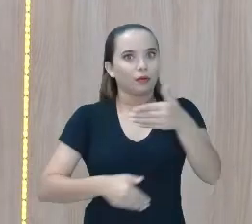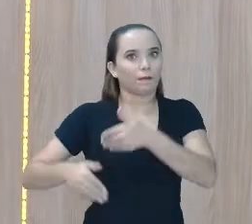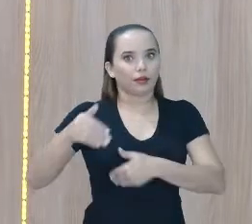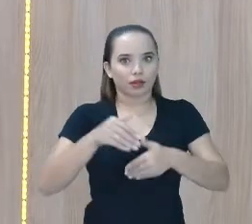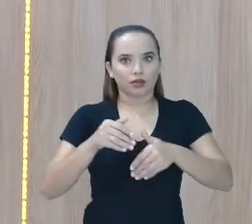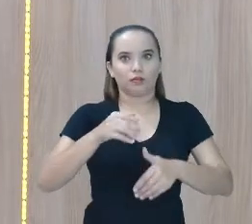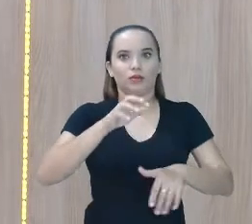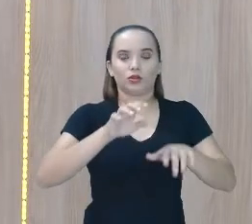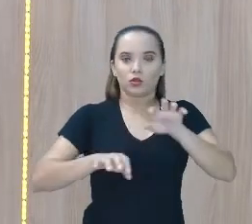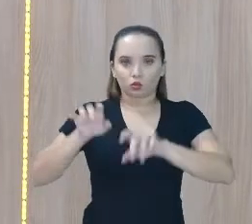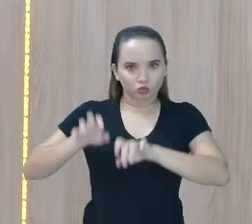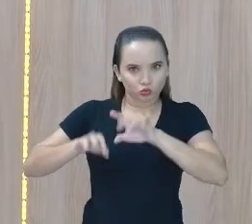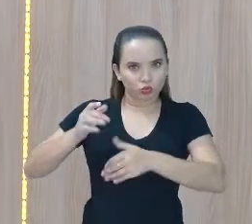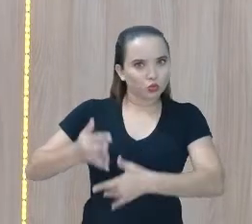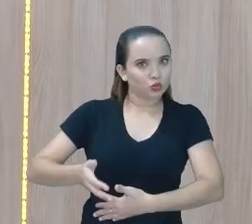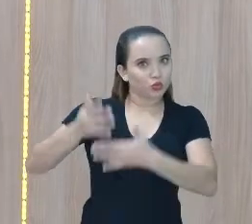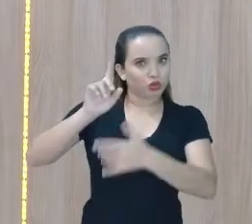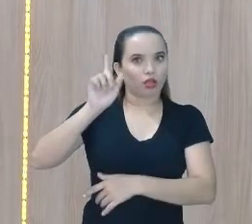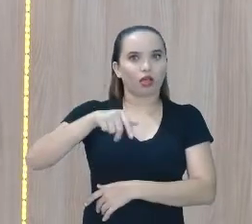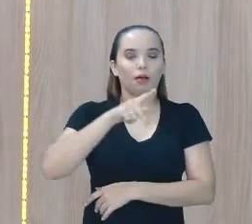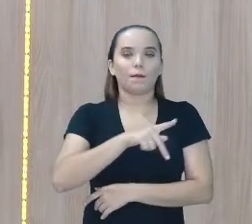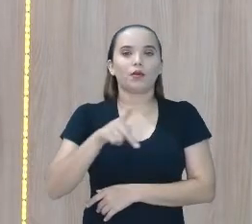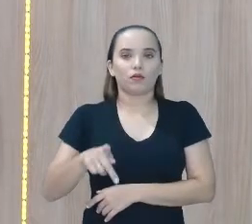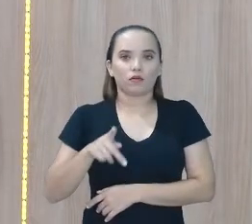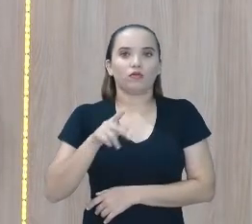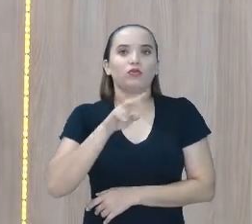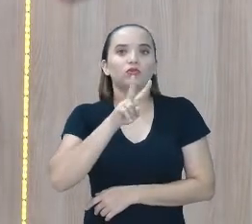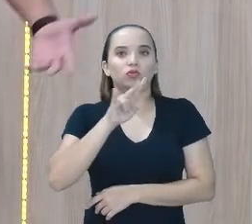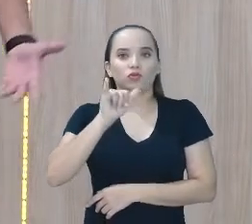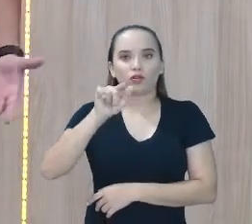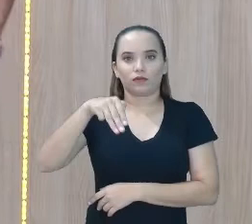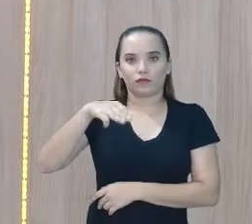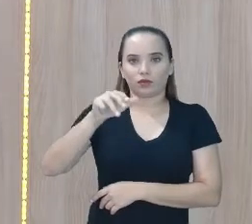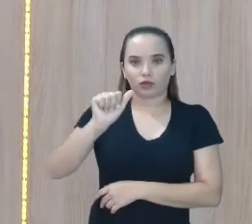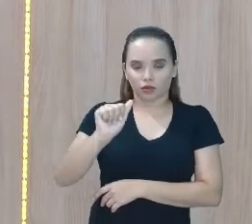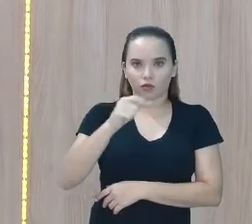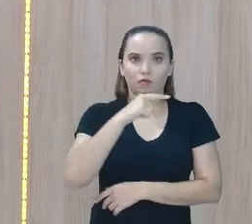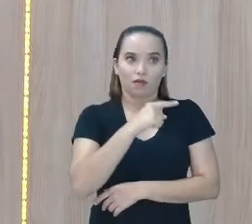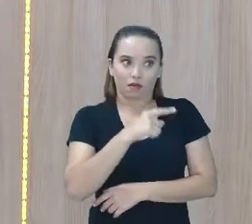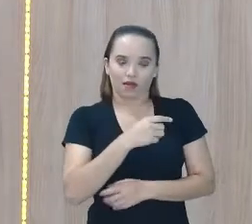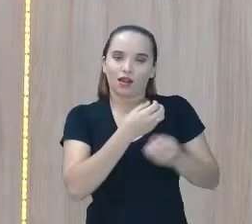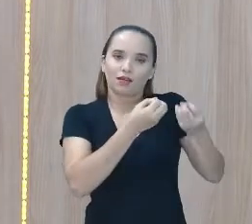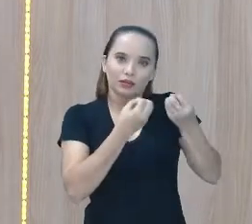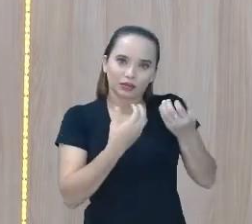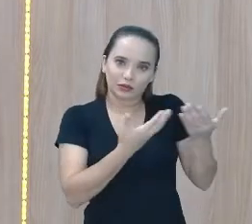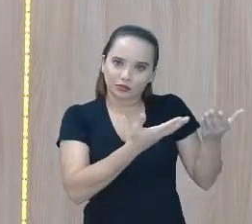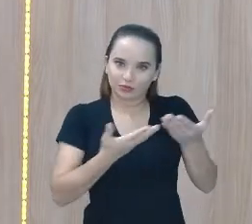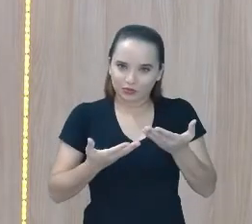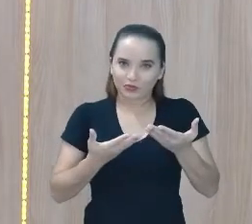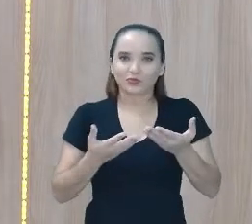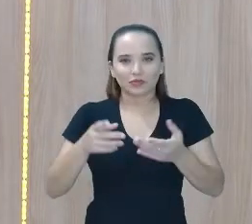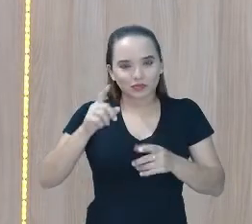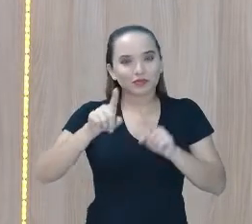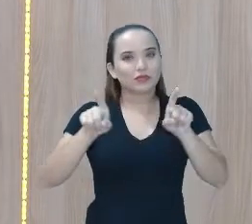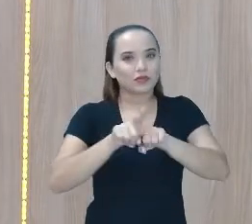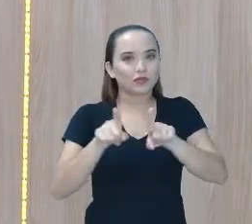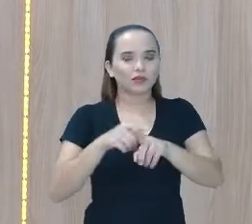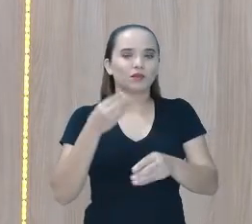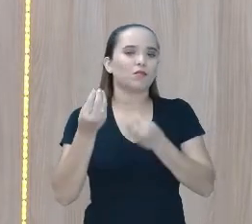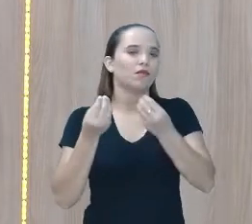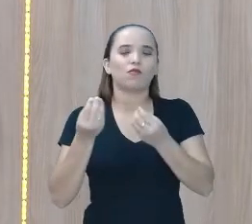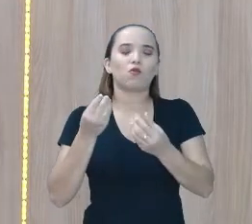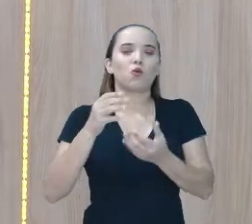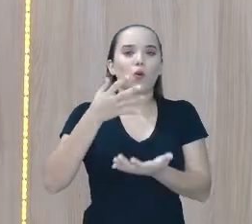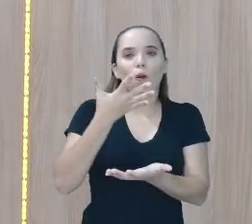chat é a professora Vilma. Ela vai passar aí, dar as boas-vindas para você e falar também como você faz para baixar